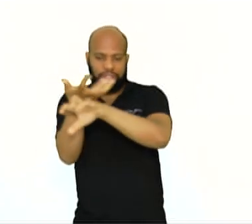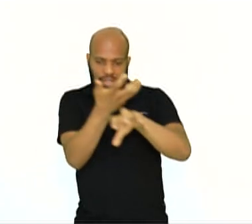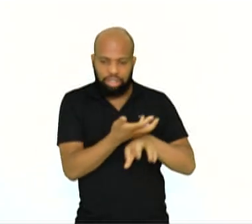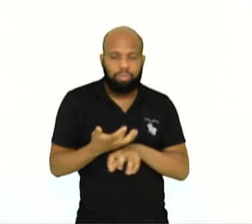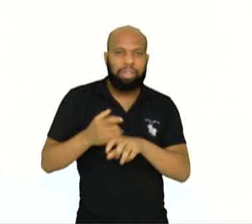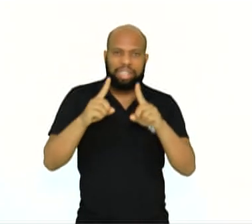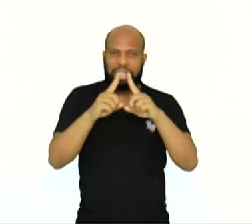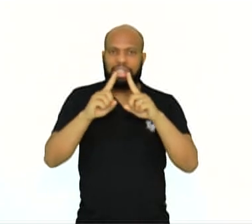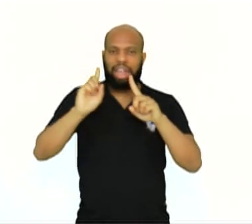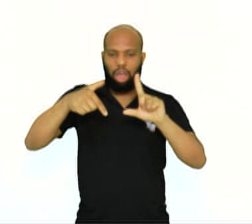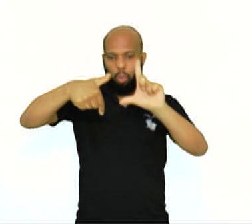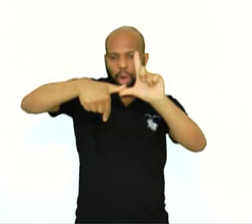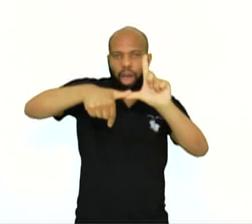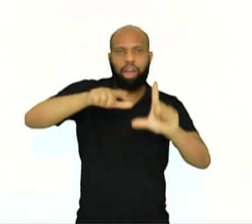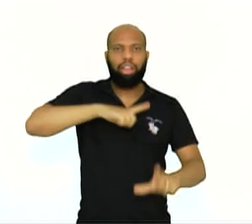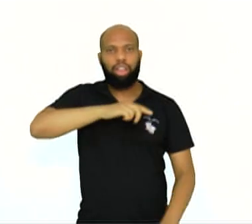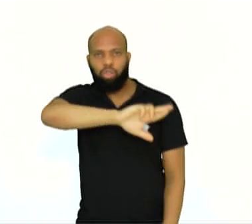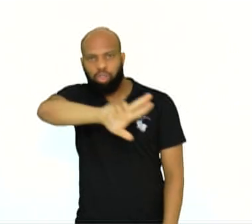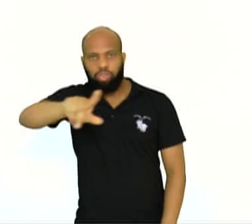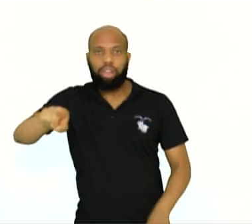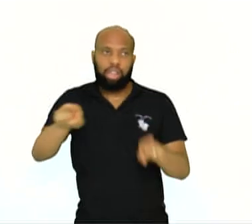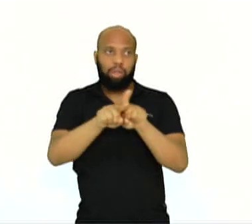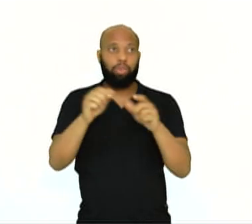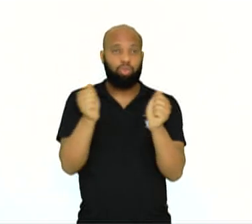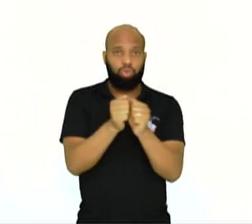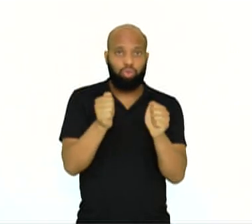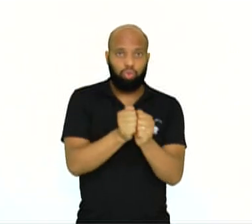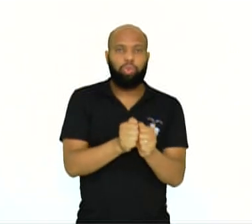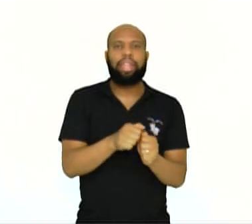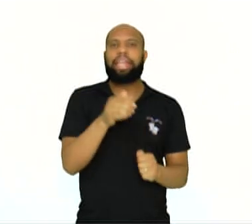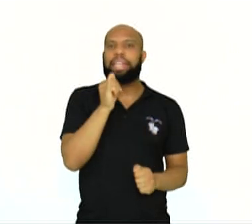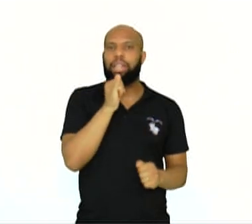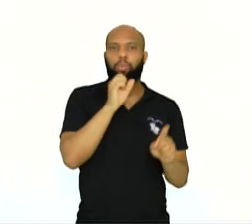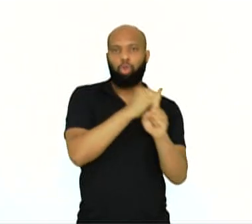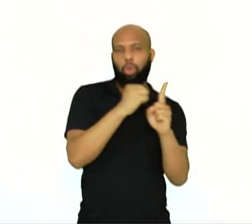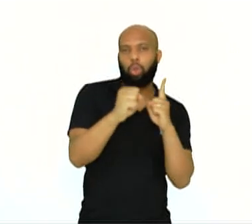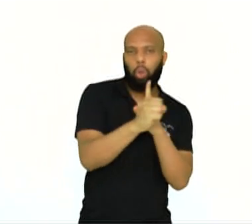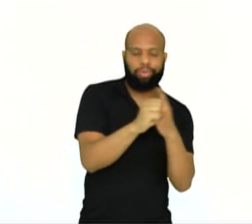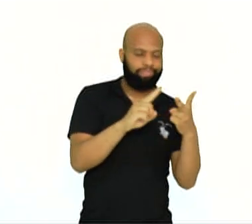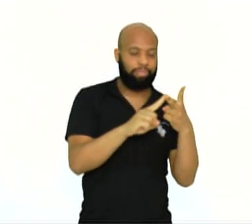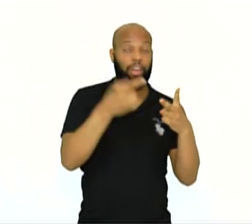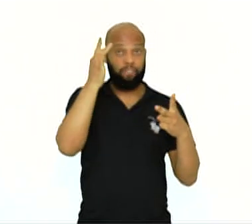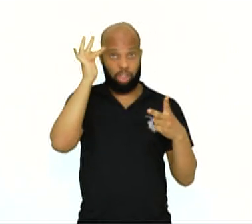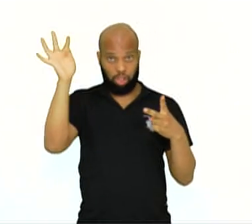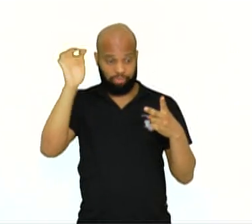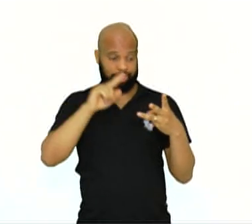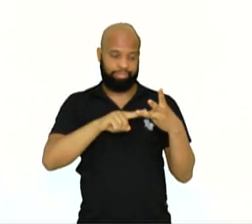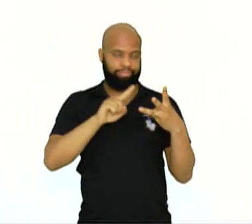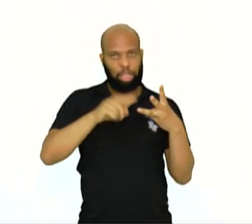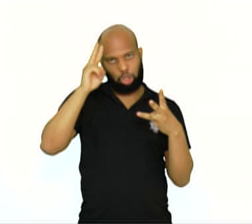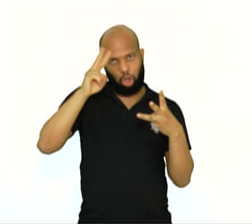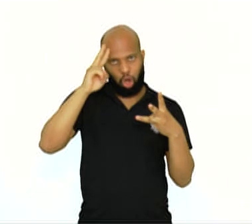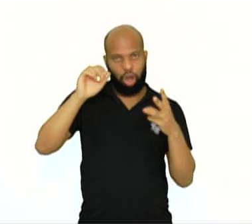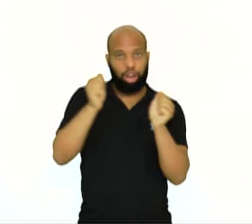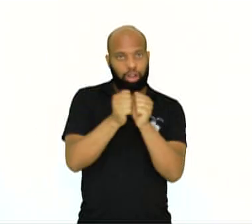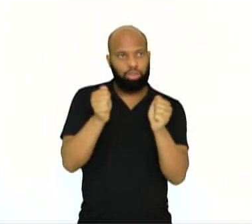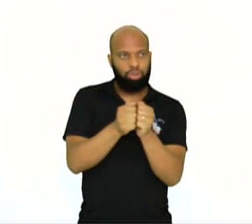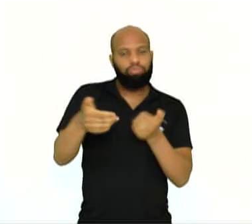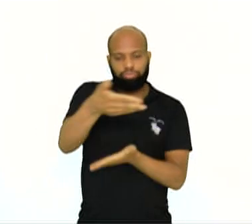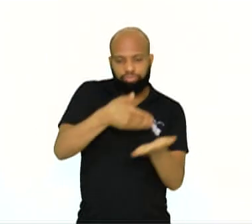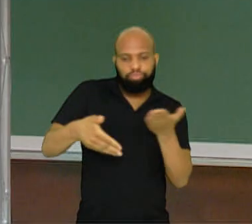de ciências humanas. Então, a gente vai fazer um trabalho junto com sociologia, com filosofia. Nós vamos trabalhar com